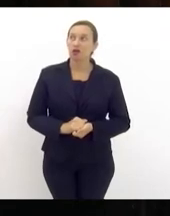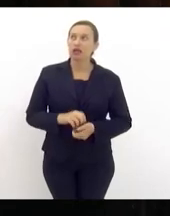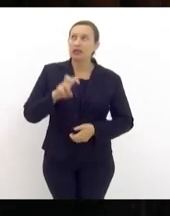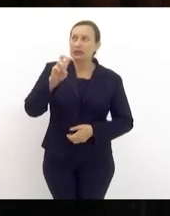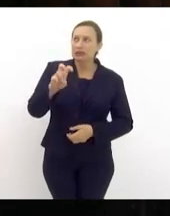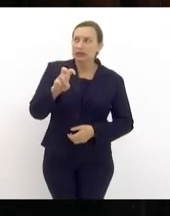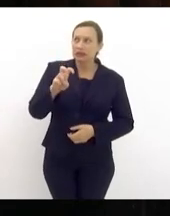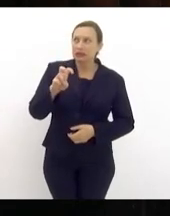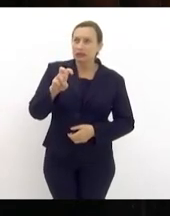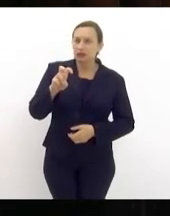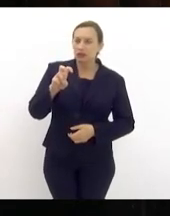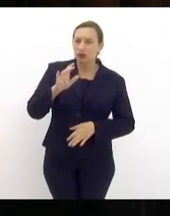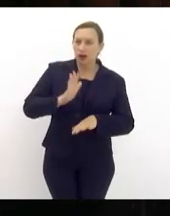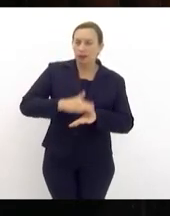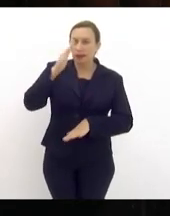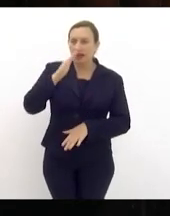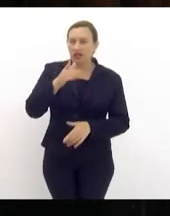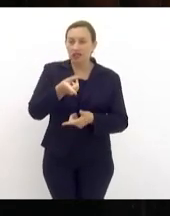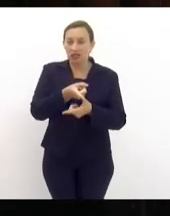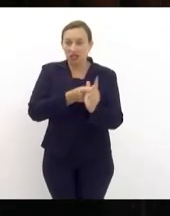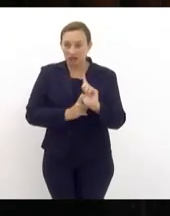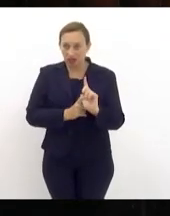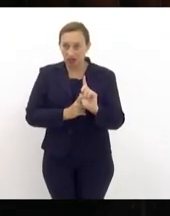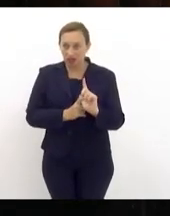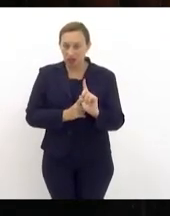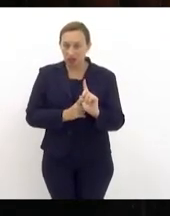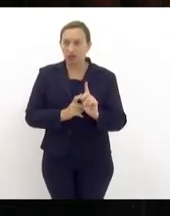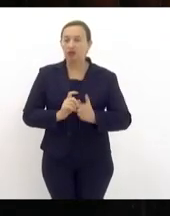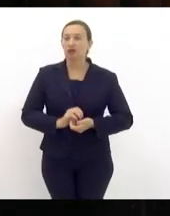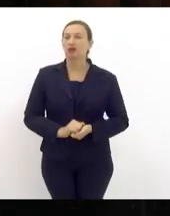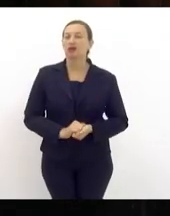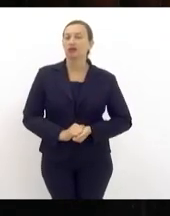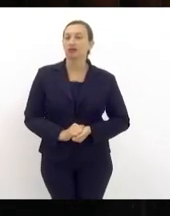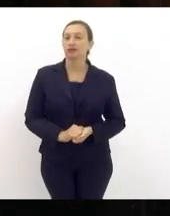5 maiores devedores da dívida ativa.